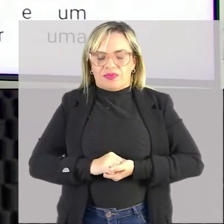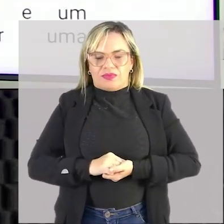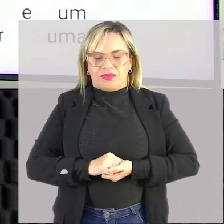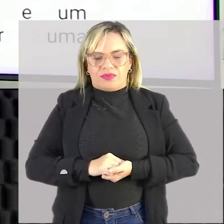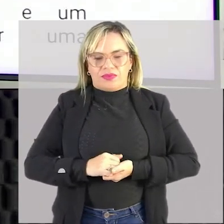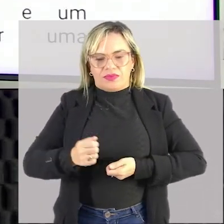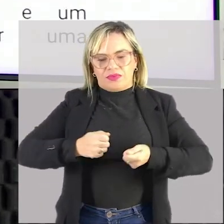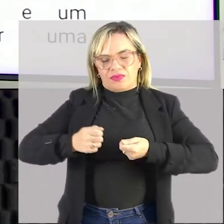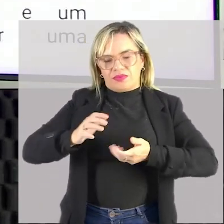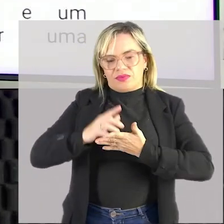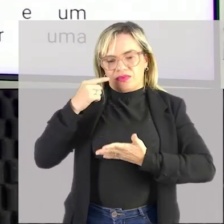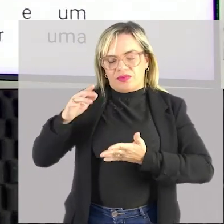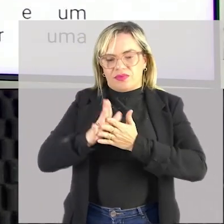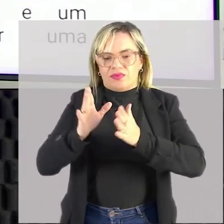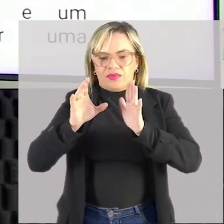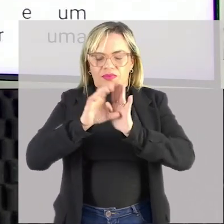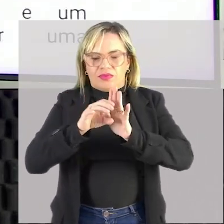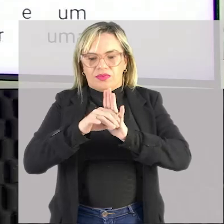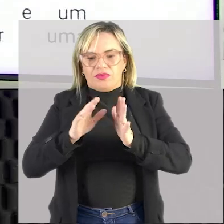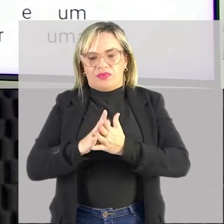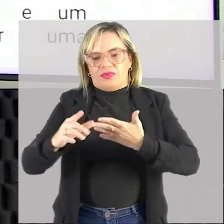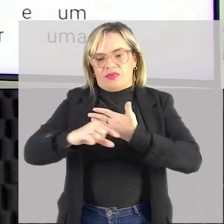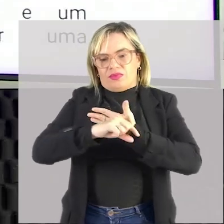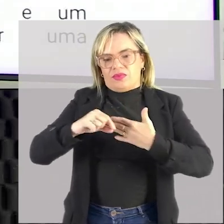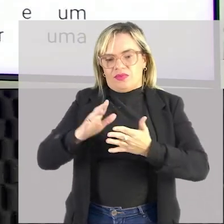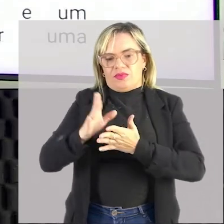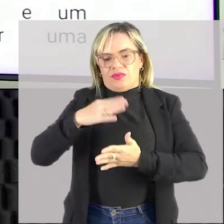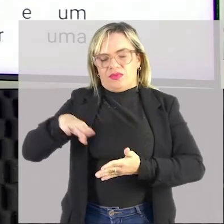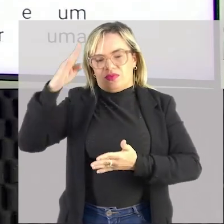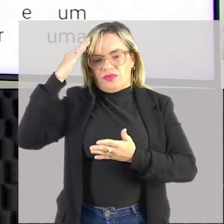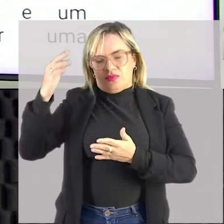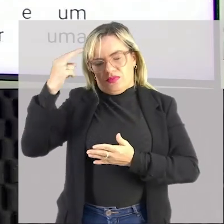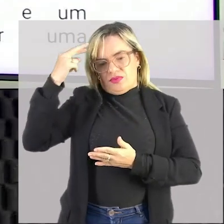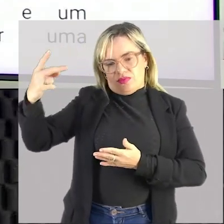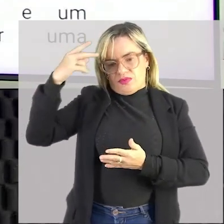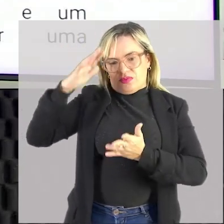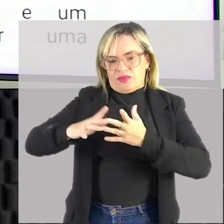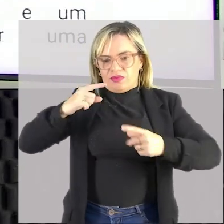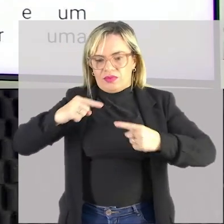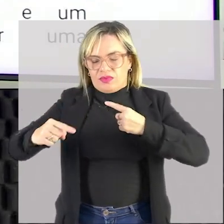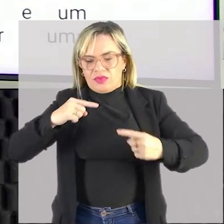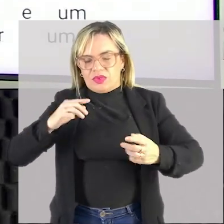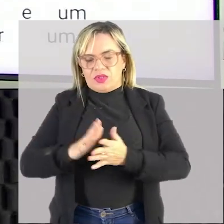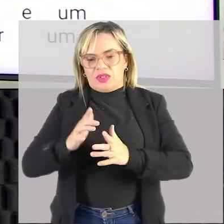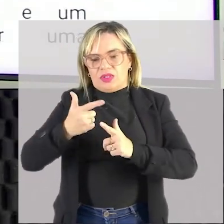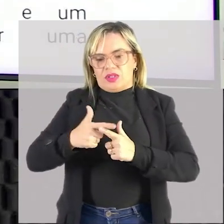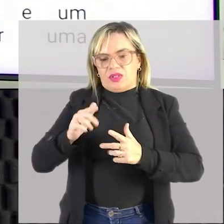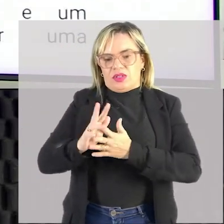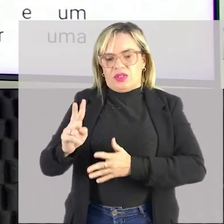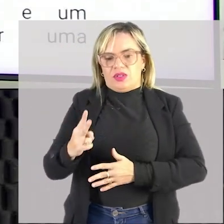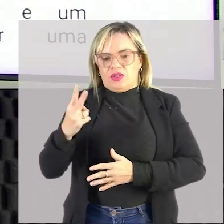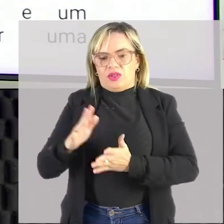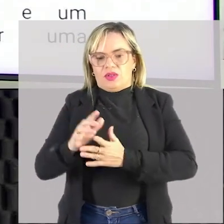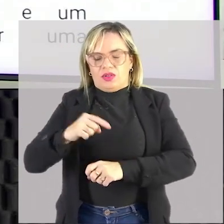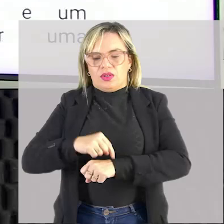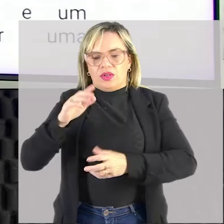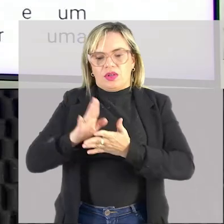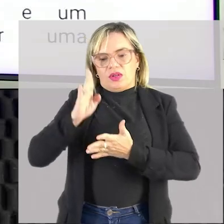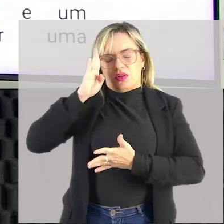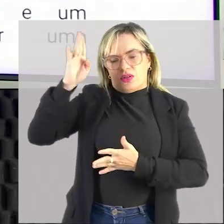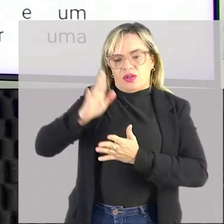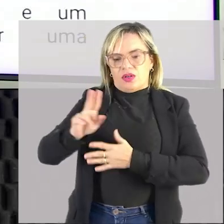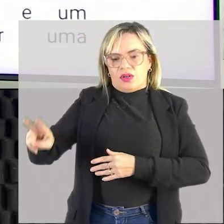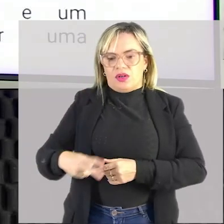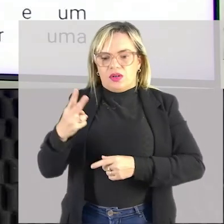Ativa. Nessa definição, o autor entende que a história da política está dividida em dois momentos principais.